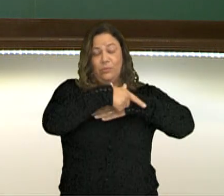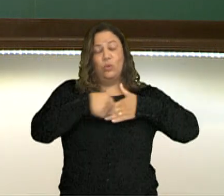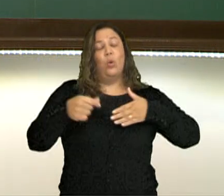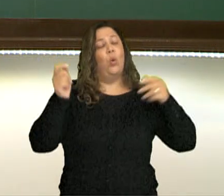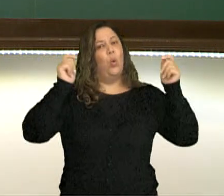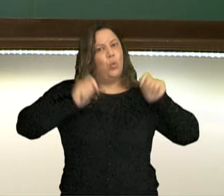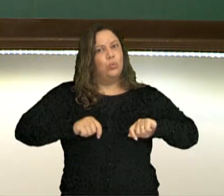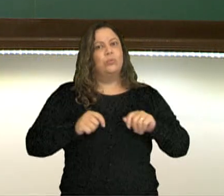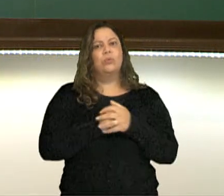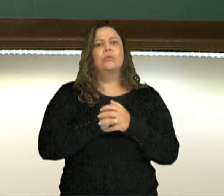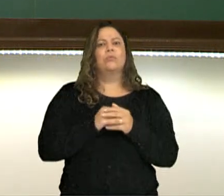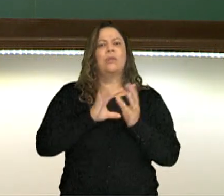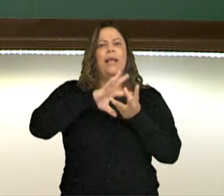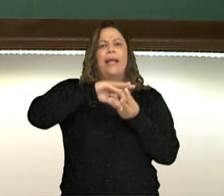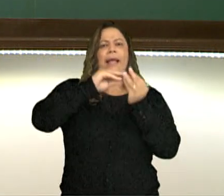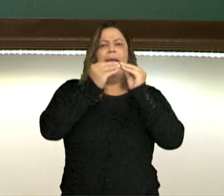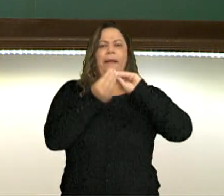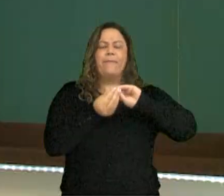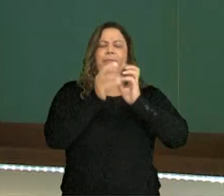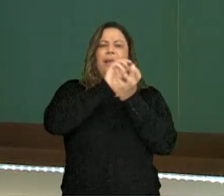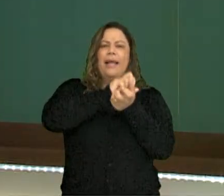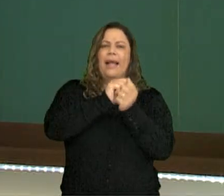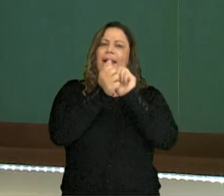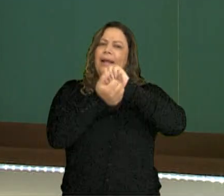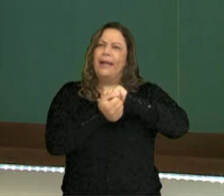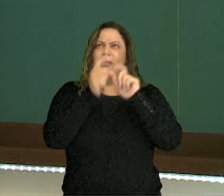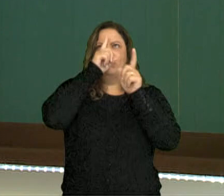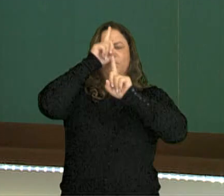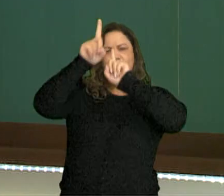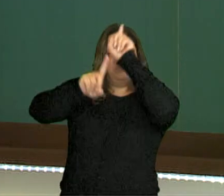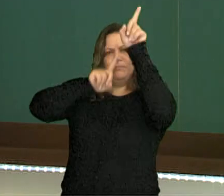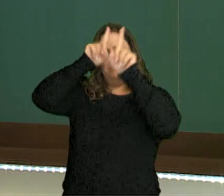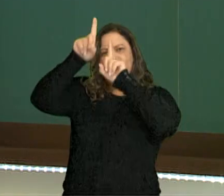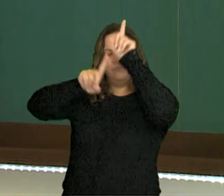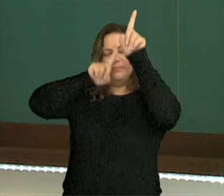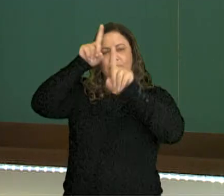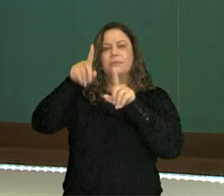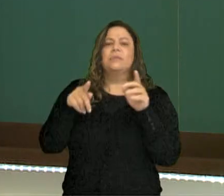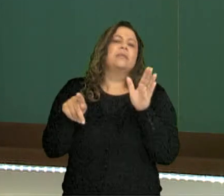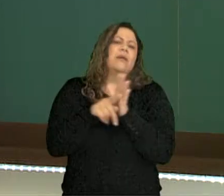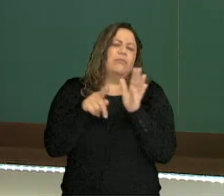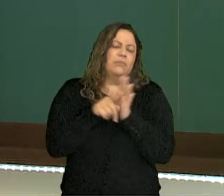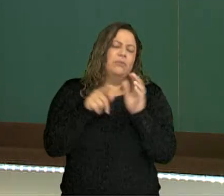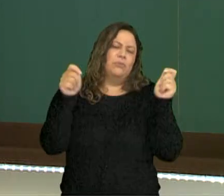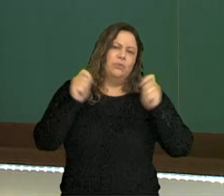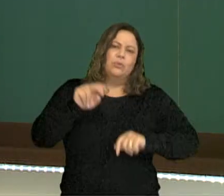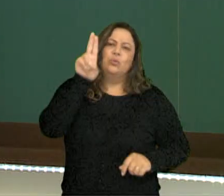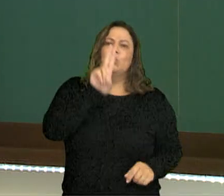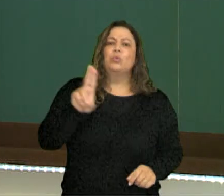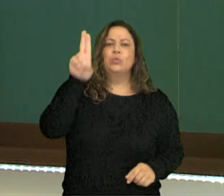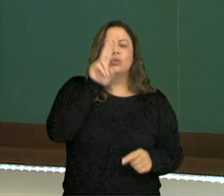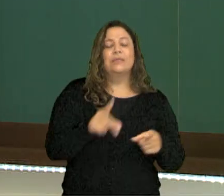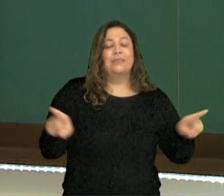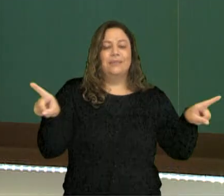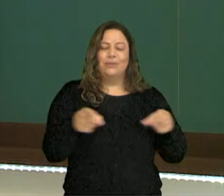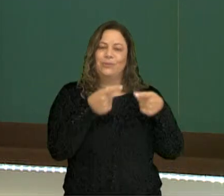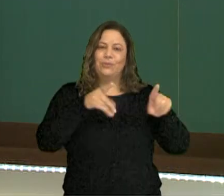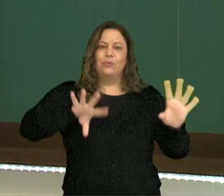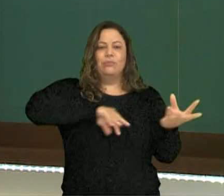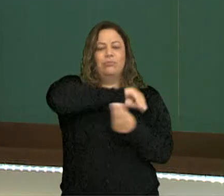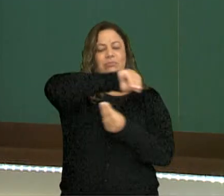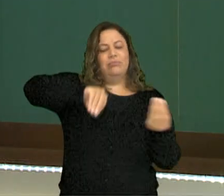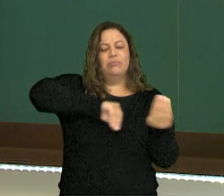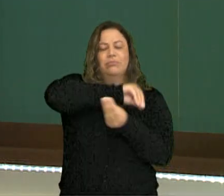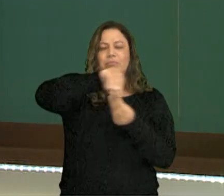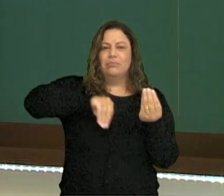quê? Plásticas sonoras. Ele cria esculturas e utiliza junto com música, né? Inclusive